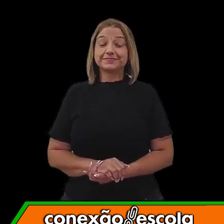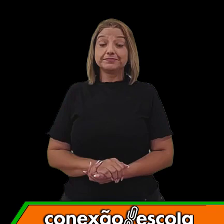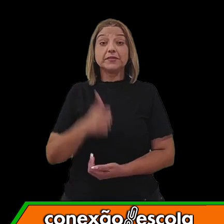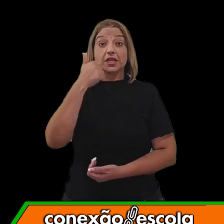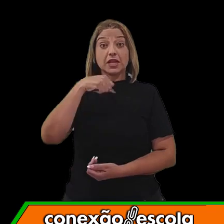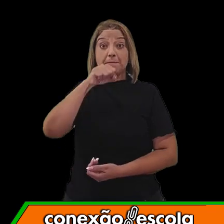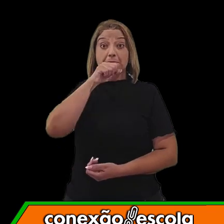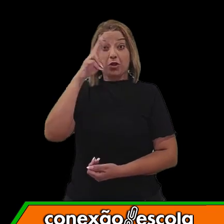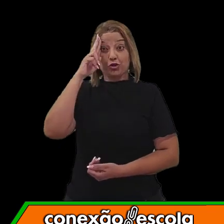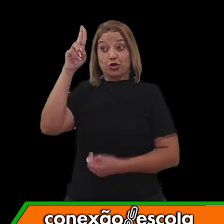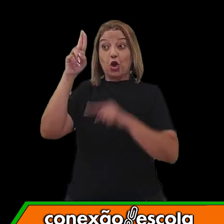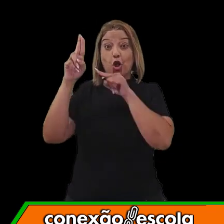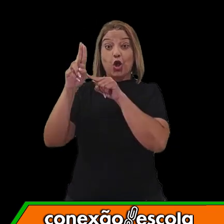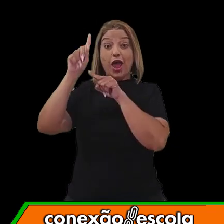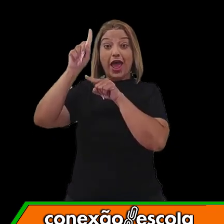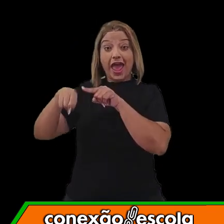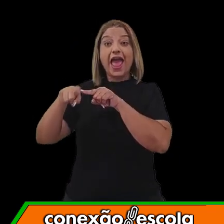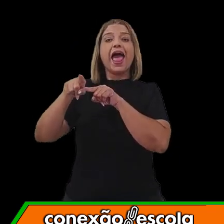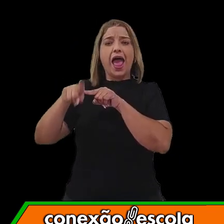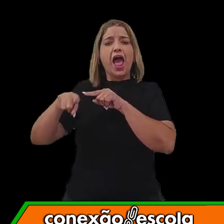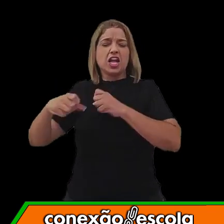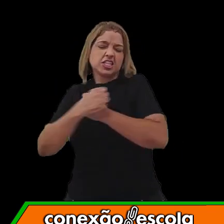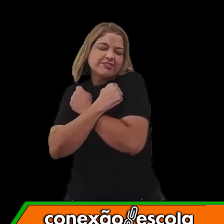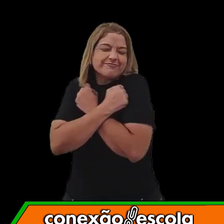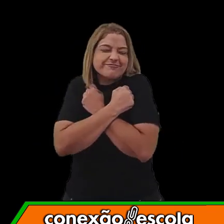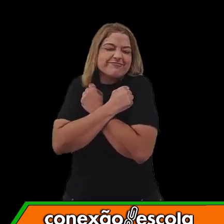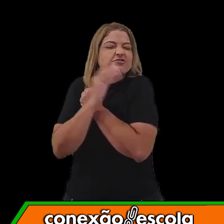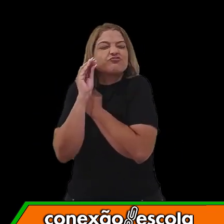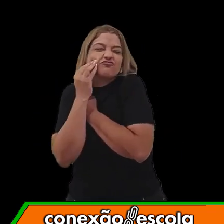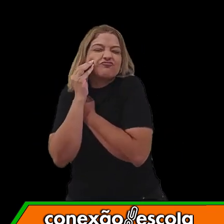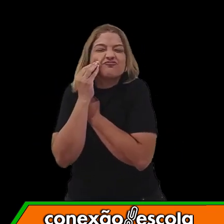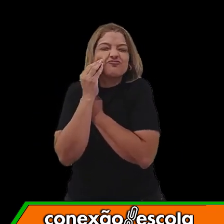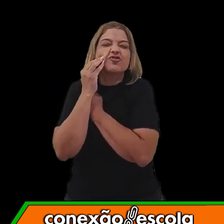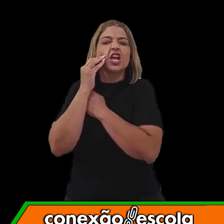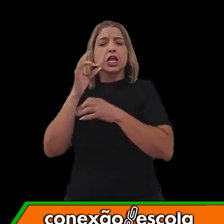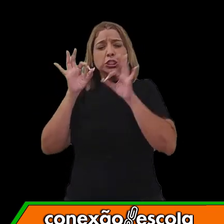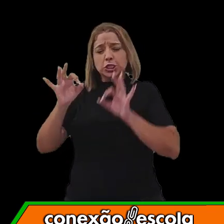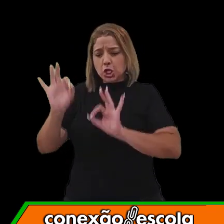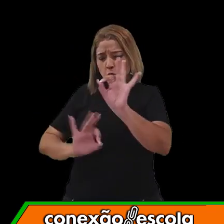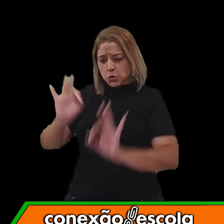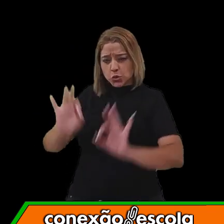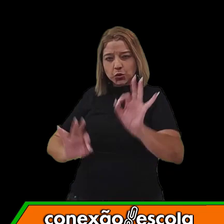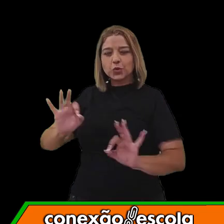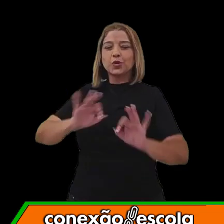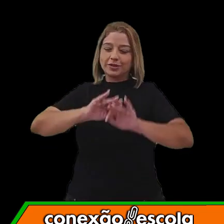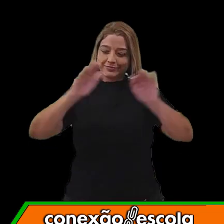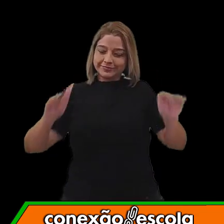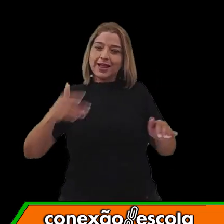Dona Mamãe rala e beija. Erra certa, arruma a mesa.